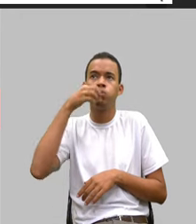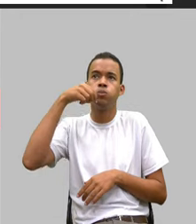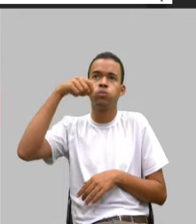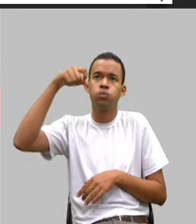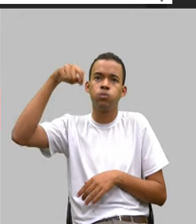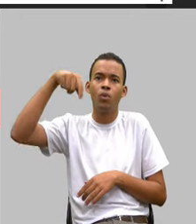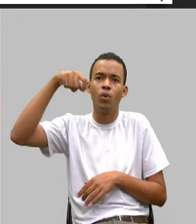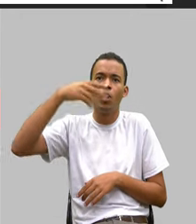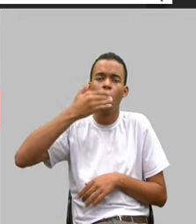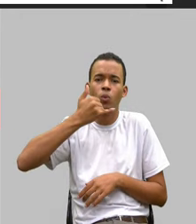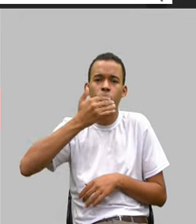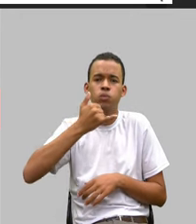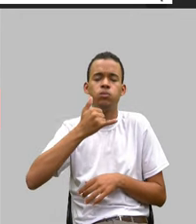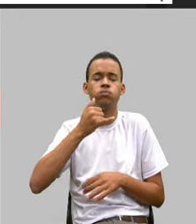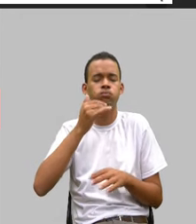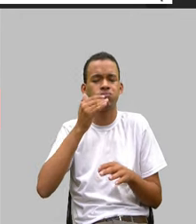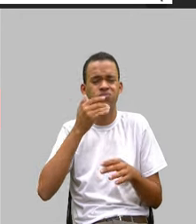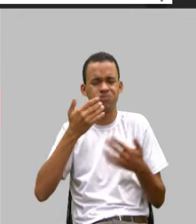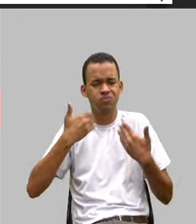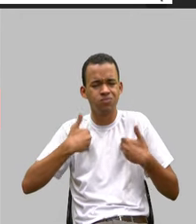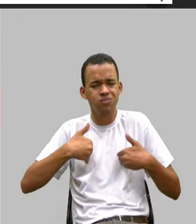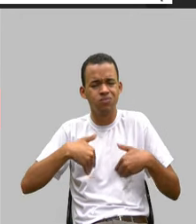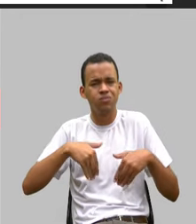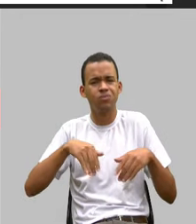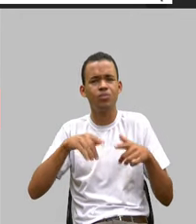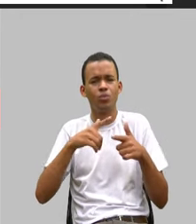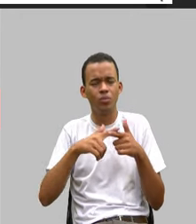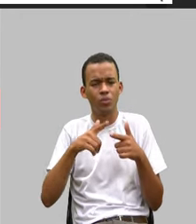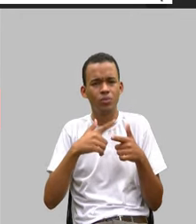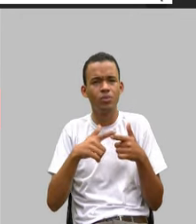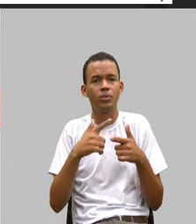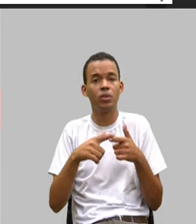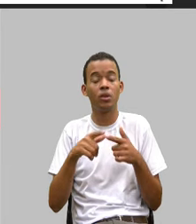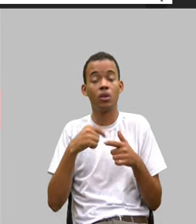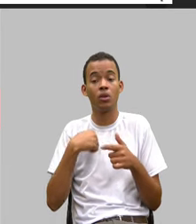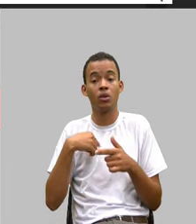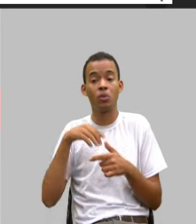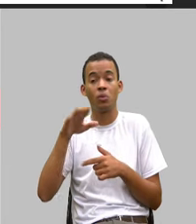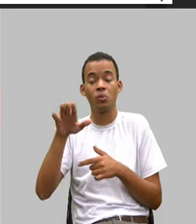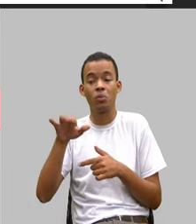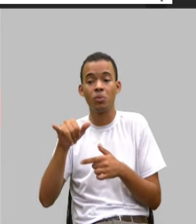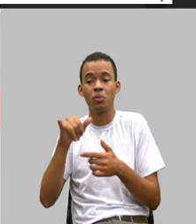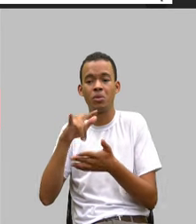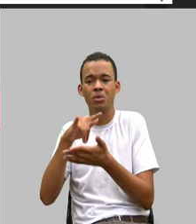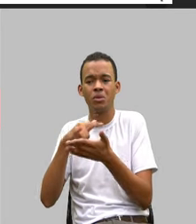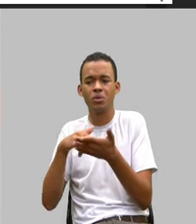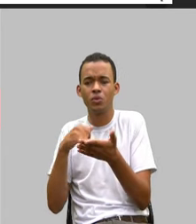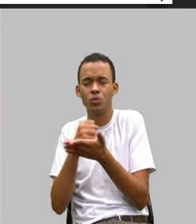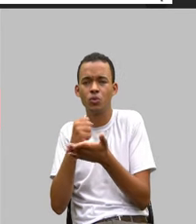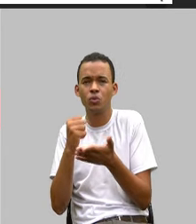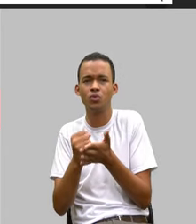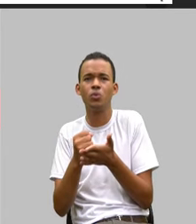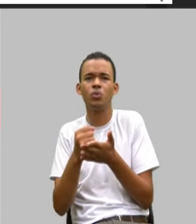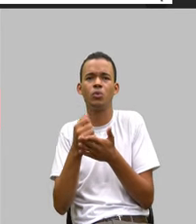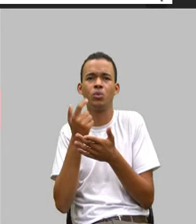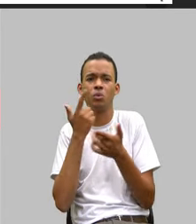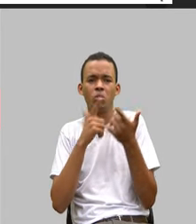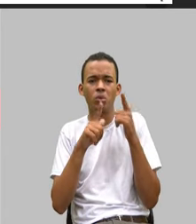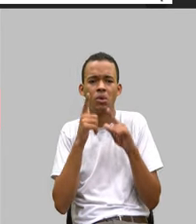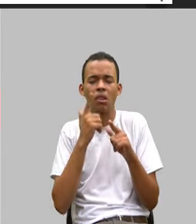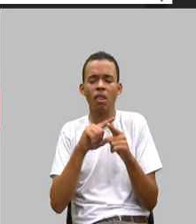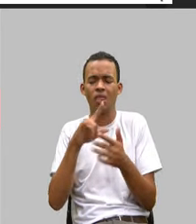peguei um diagnóstico de nada na minha vida e Vivi de Diagnóstico eu vivo um dia de cada